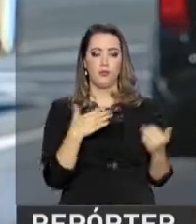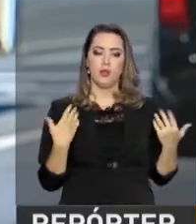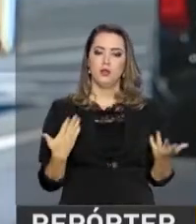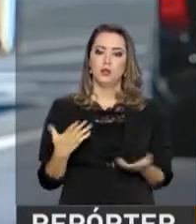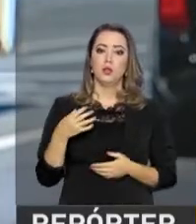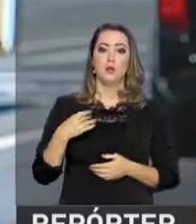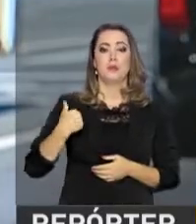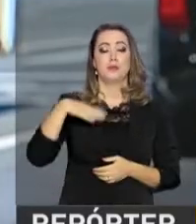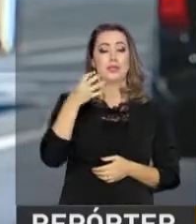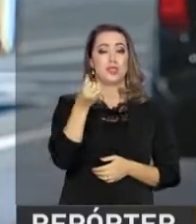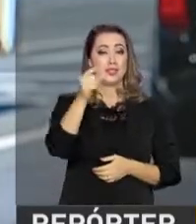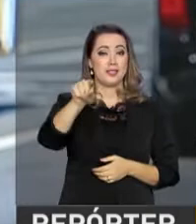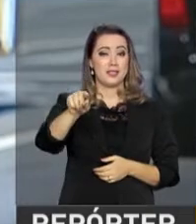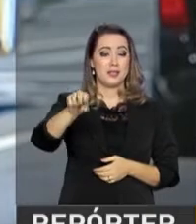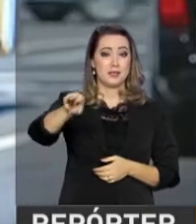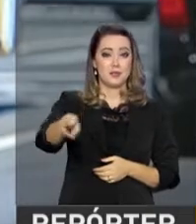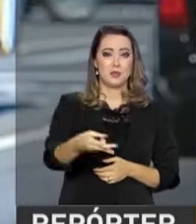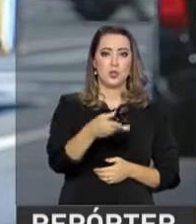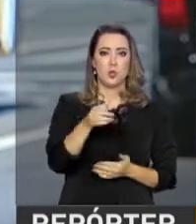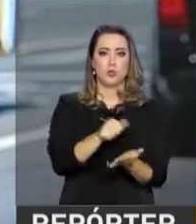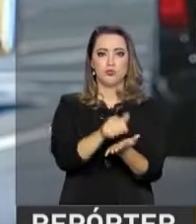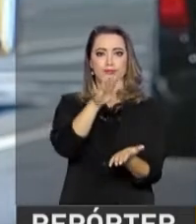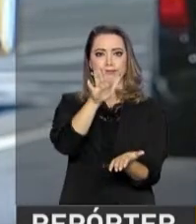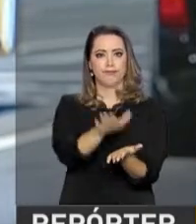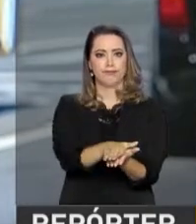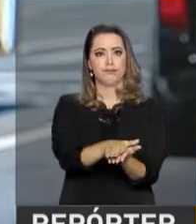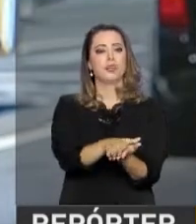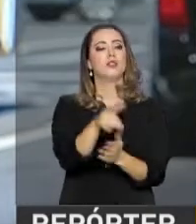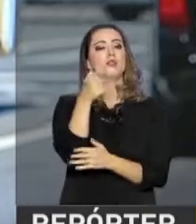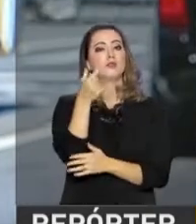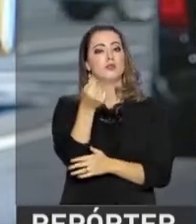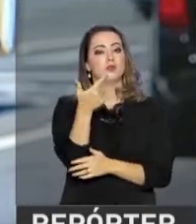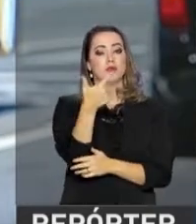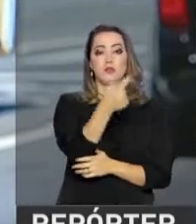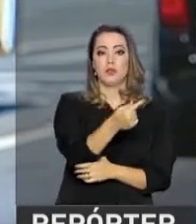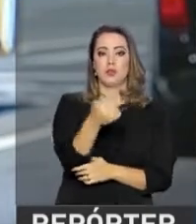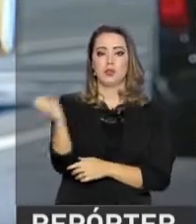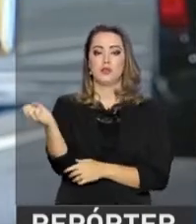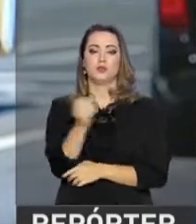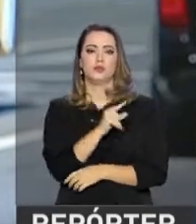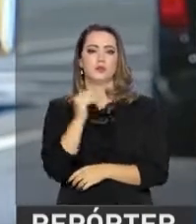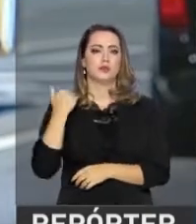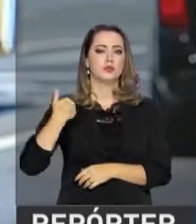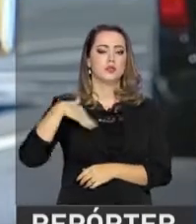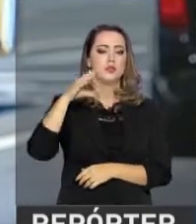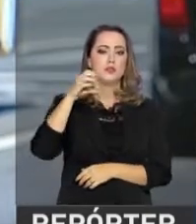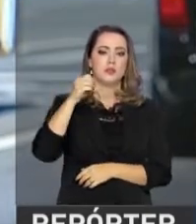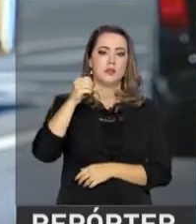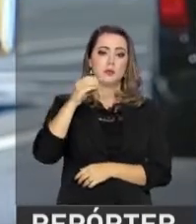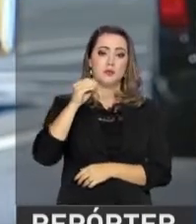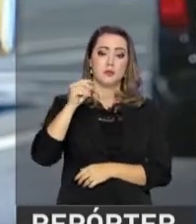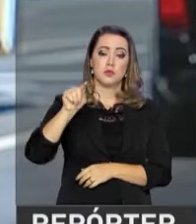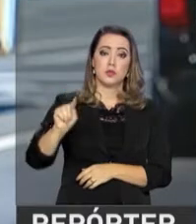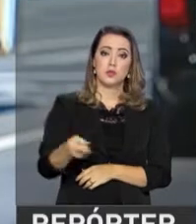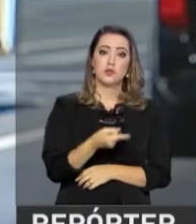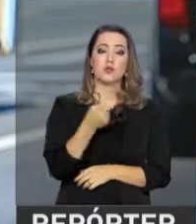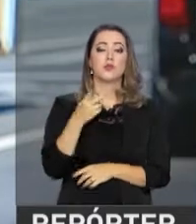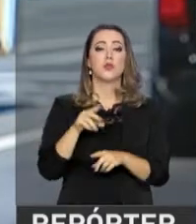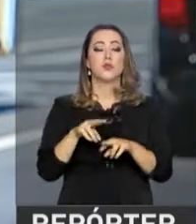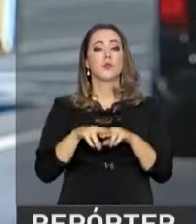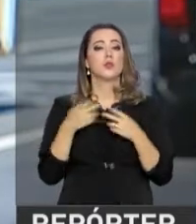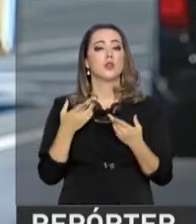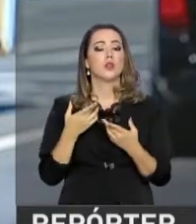de autuações em 2017 dessas autuações a novidade é que mais de 900 mil foram por